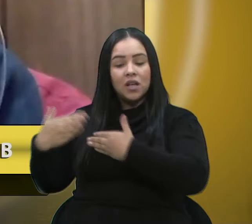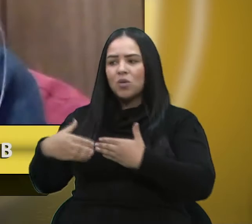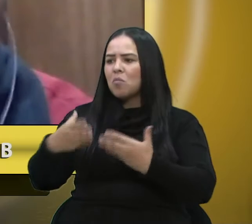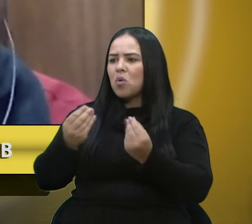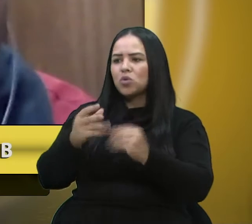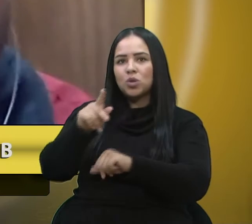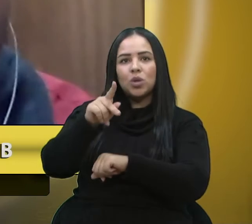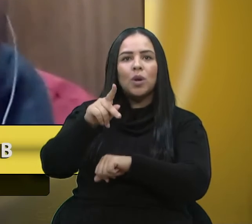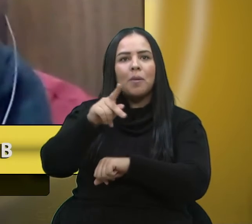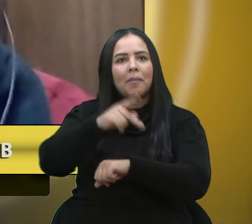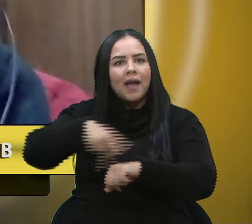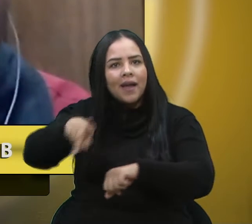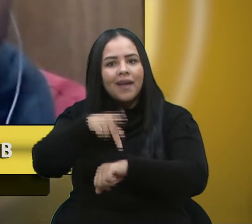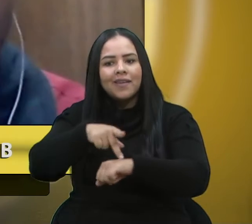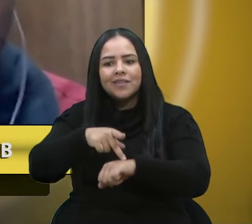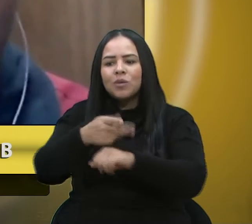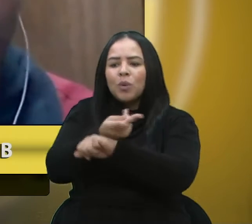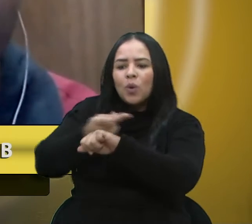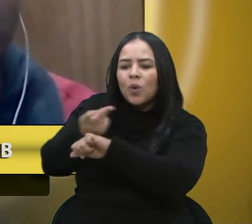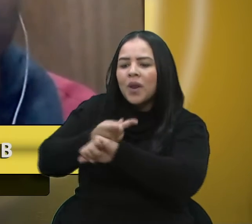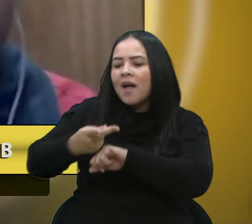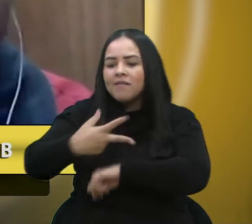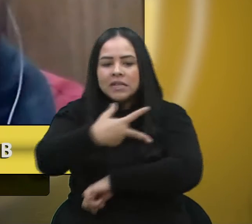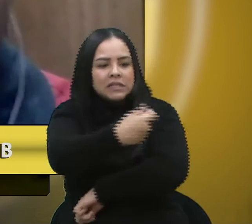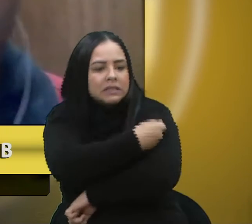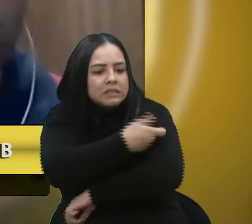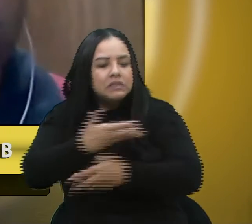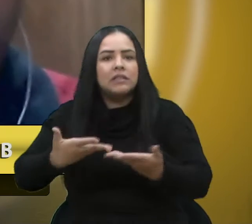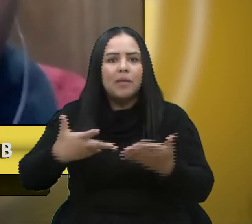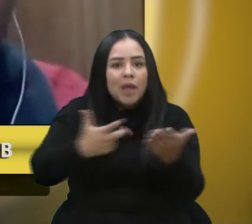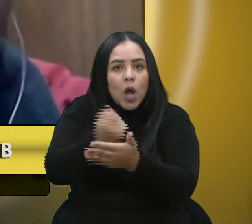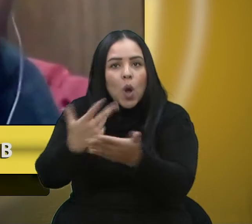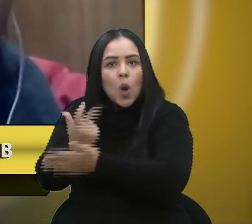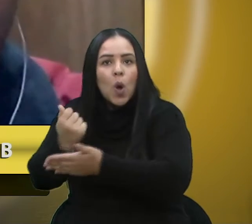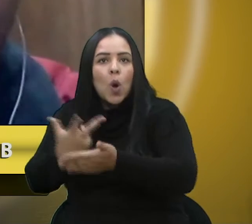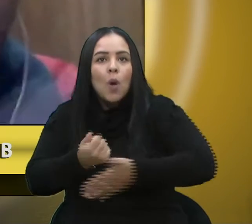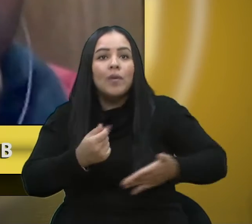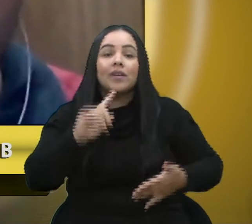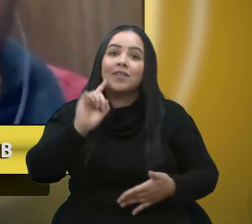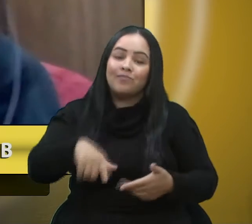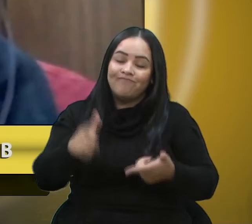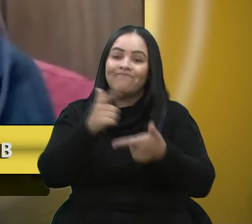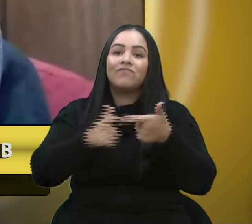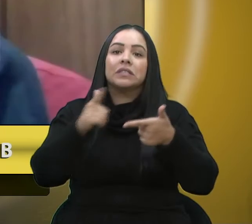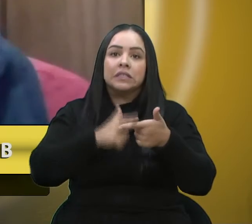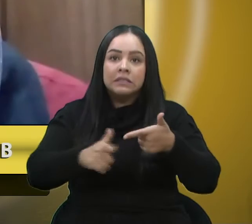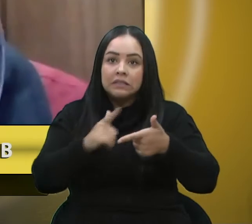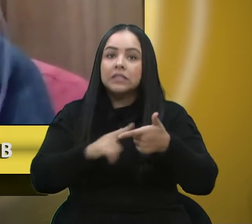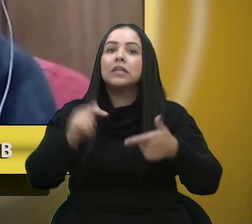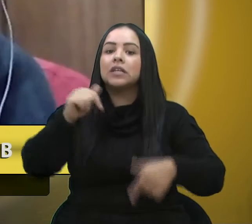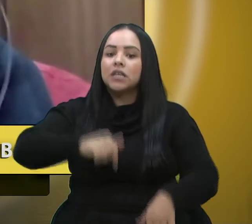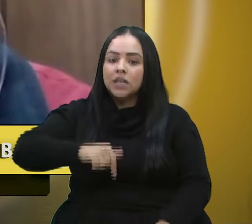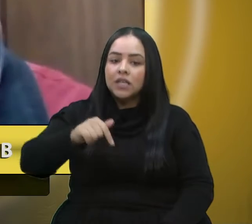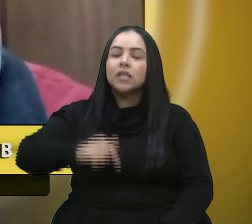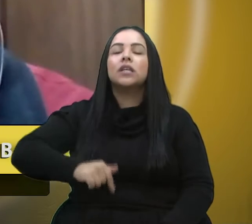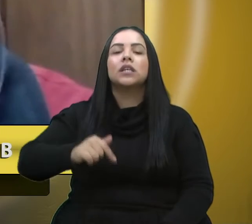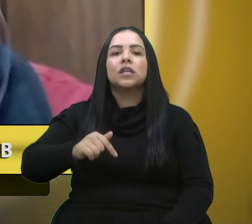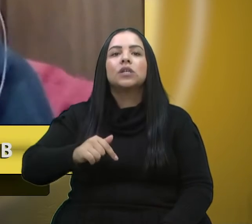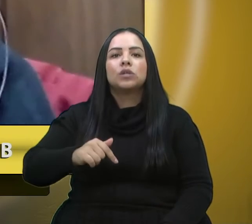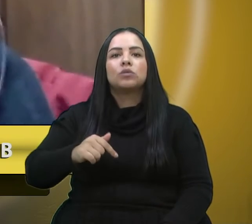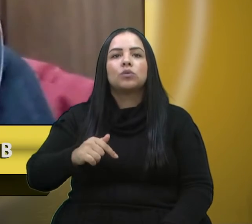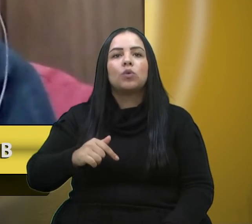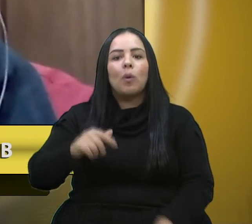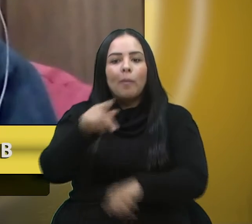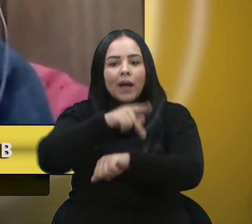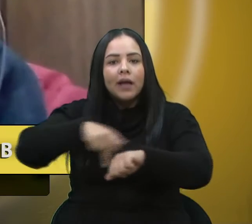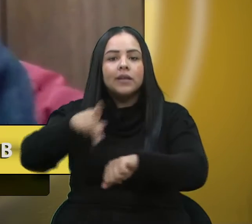entrar na fila da vacinação, da compra da vacina, e aí é um problema de nação, né? Não é um problema das cidades, e aí acho que os